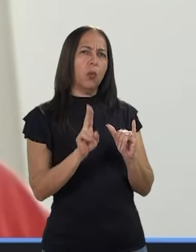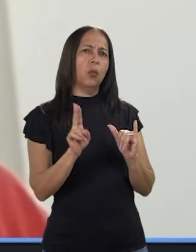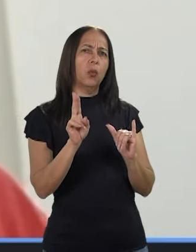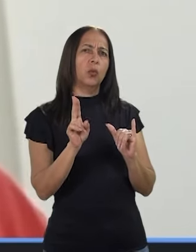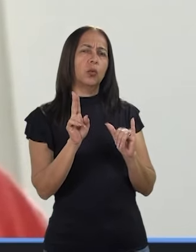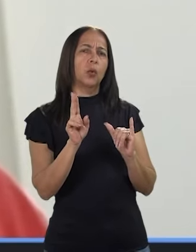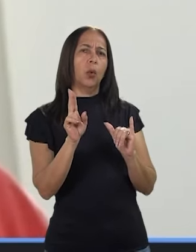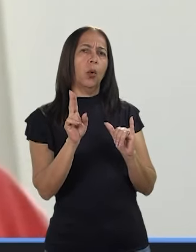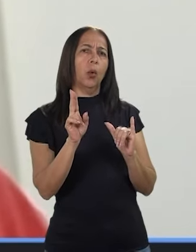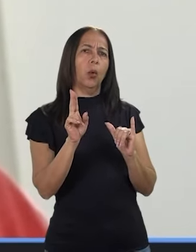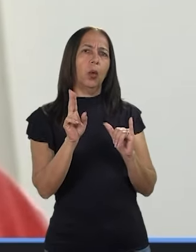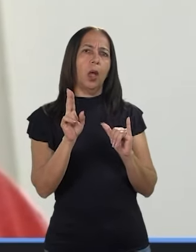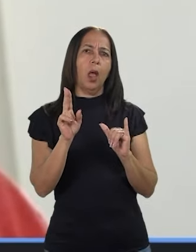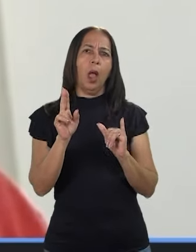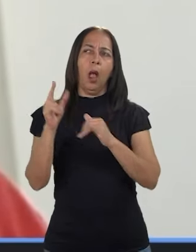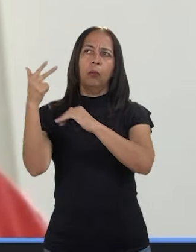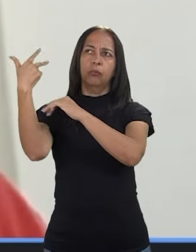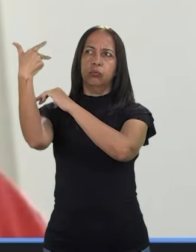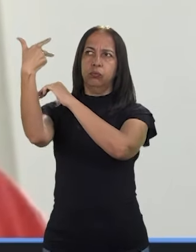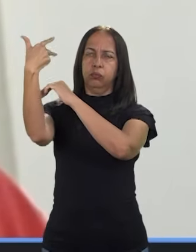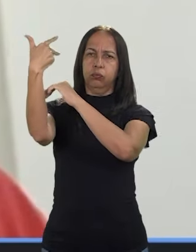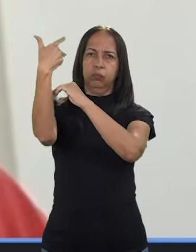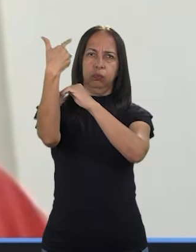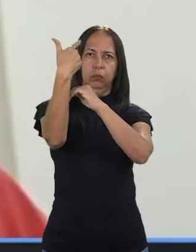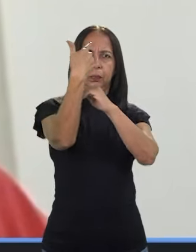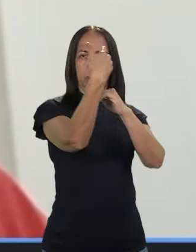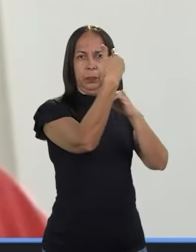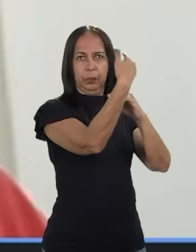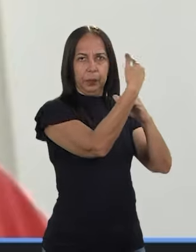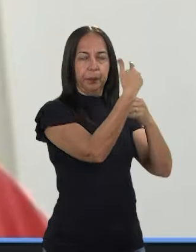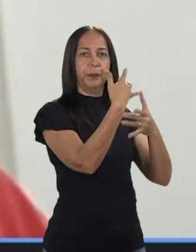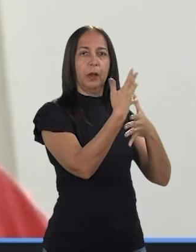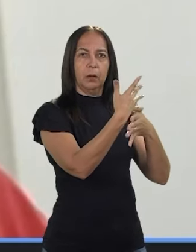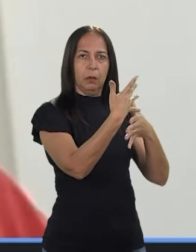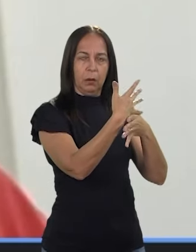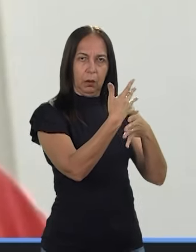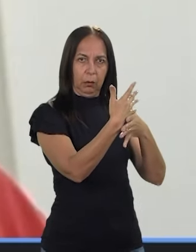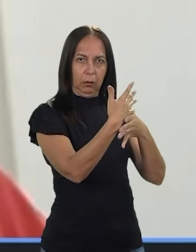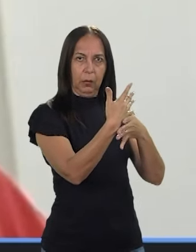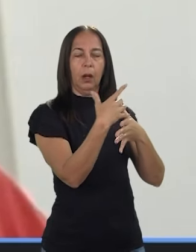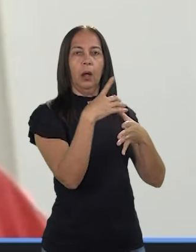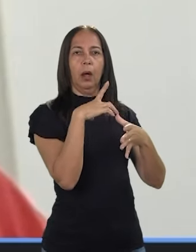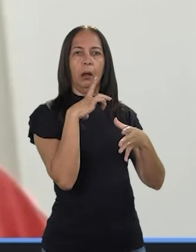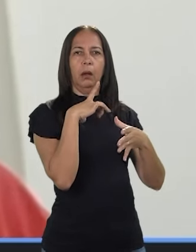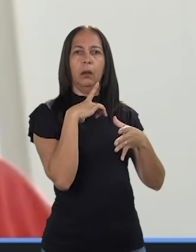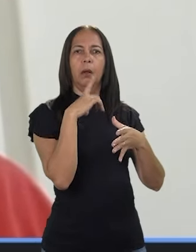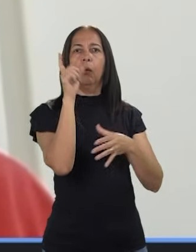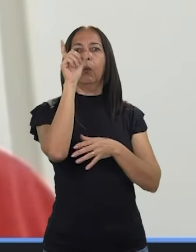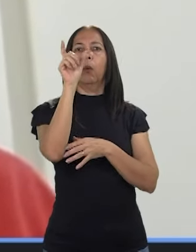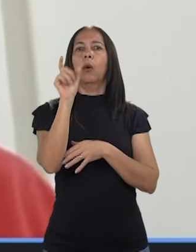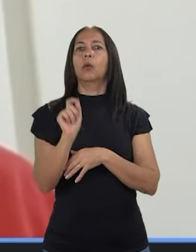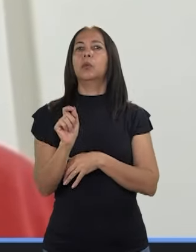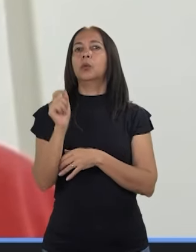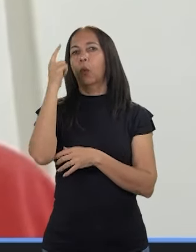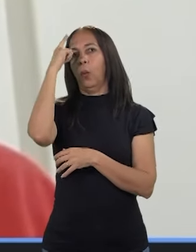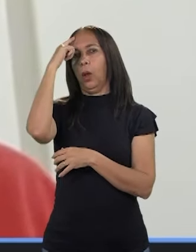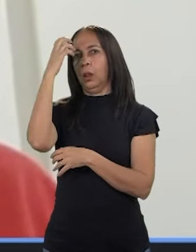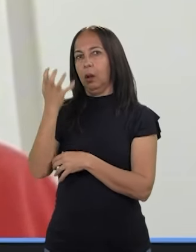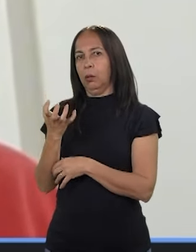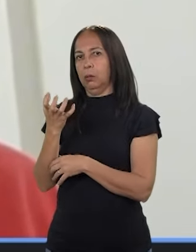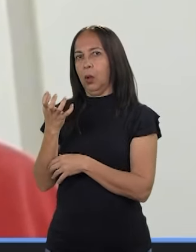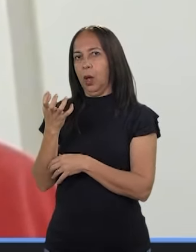de relógios que já estão instalados na cidade e esses relógios Eles teriam eh câmeras E essas câmeras teriam algoritmo